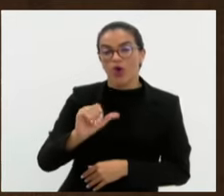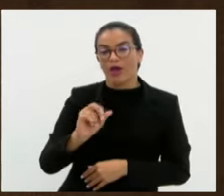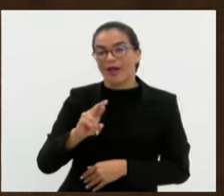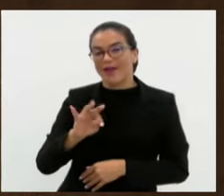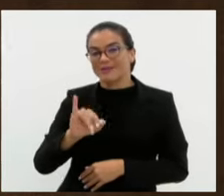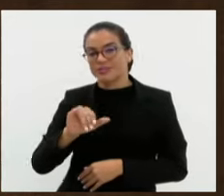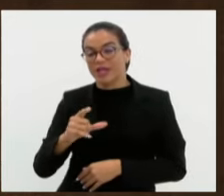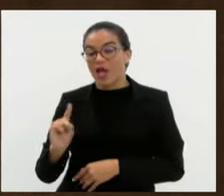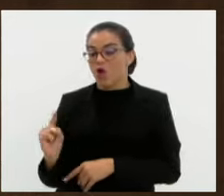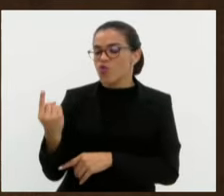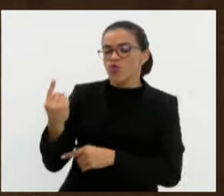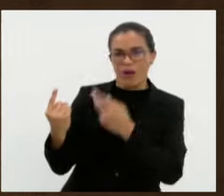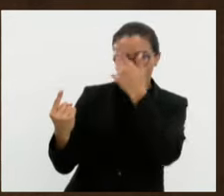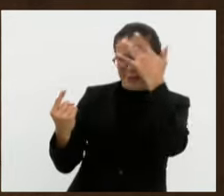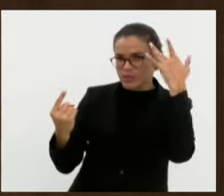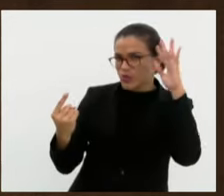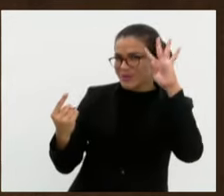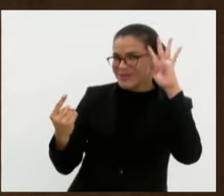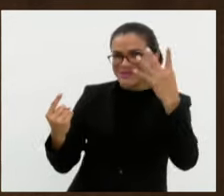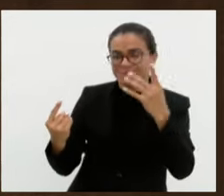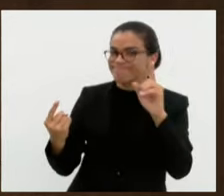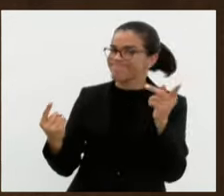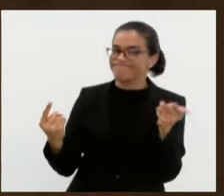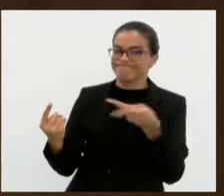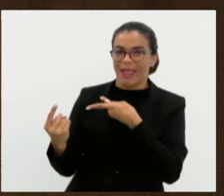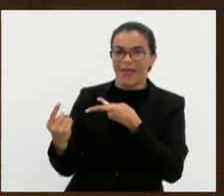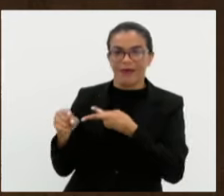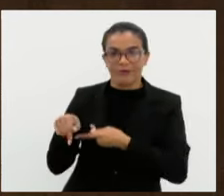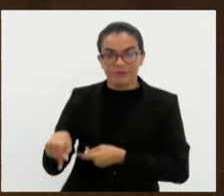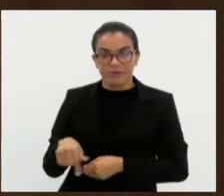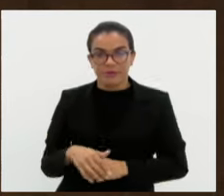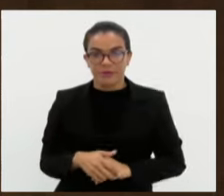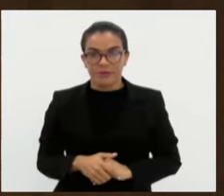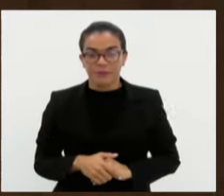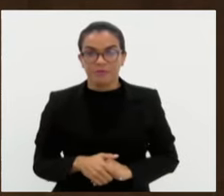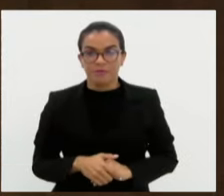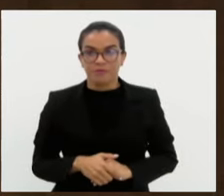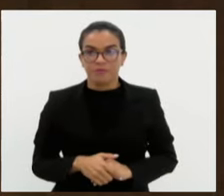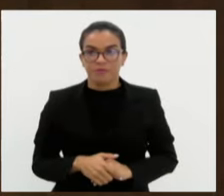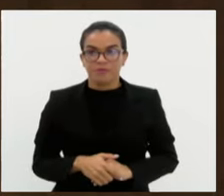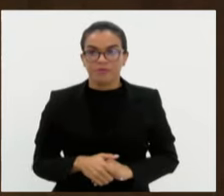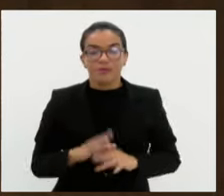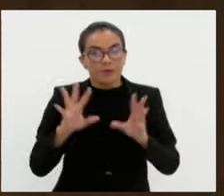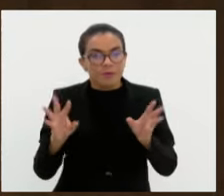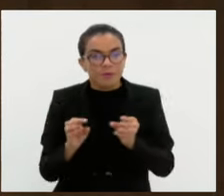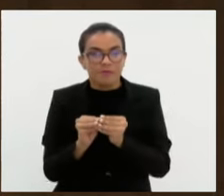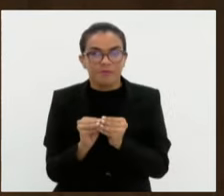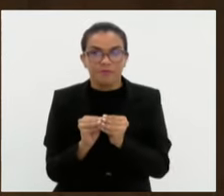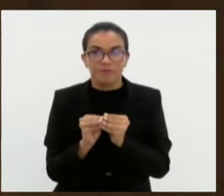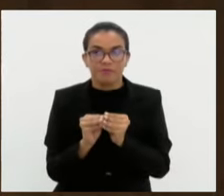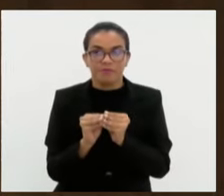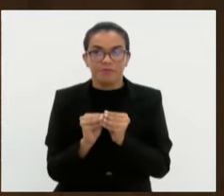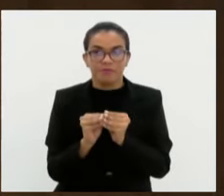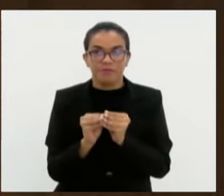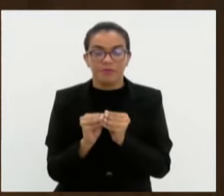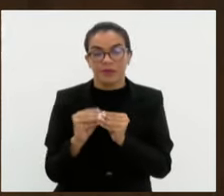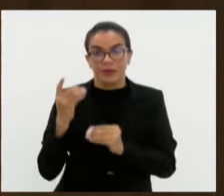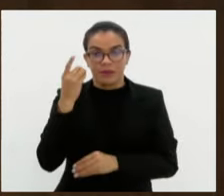xeque o deputado de um mandato que ainda não foi julgado. Então, para concluir, deputado. Deputado presidente